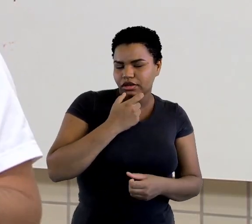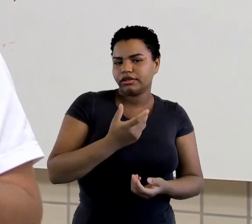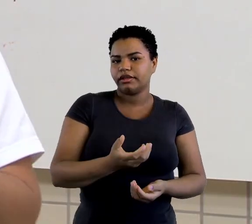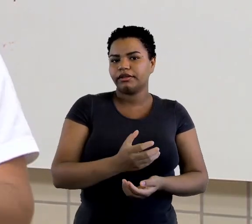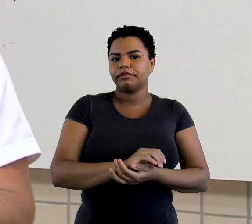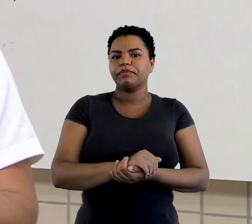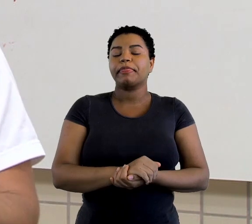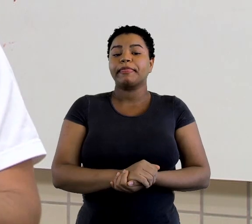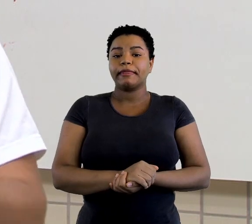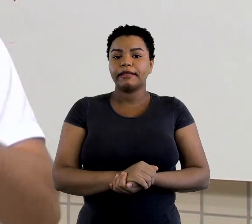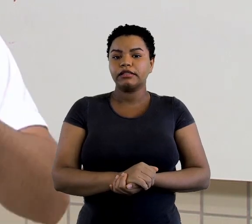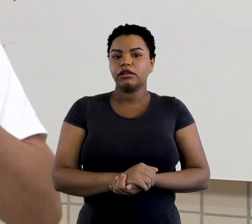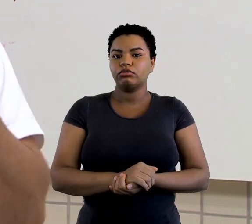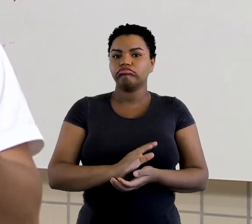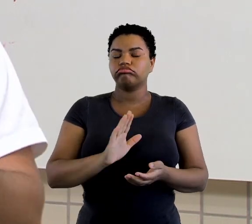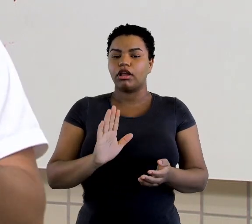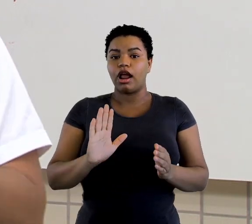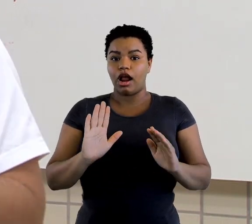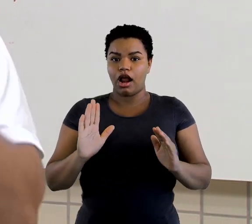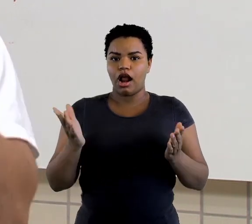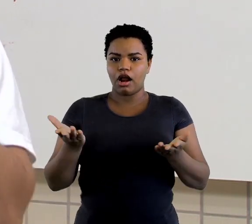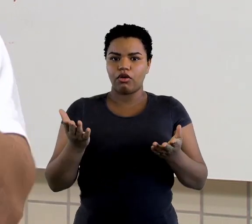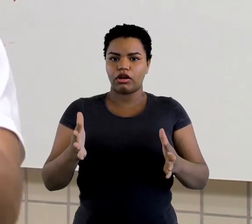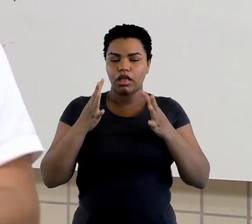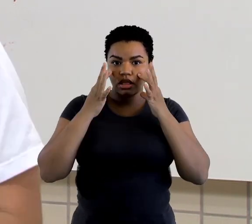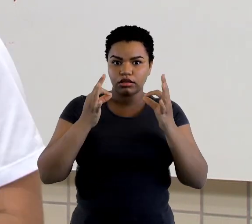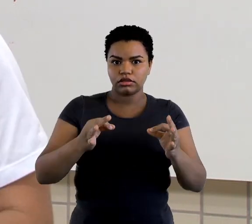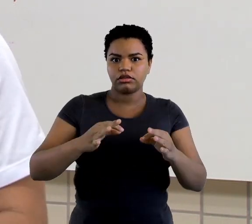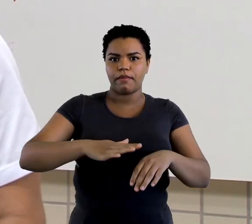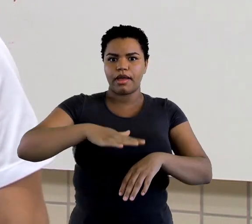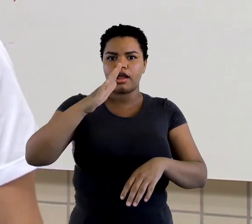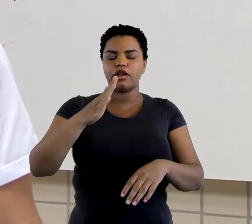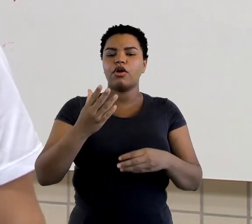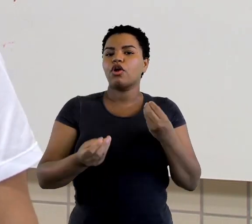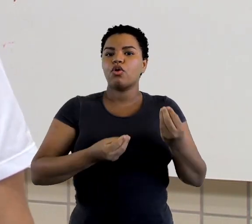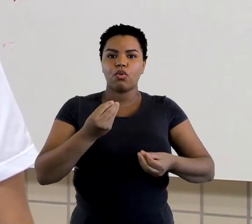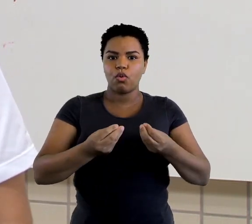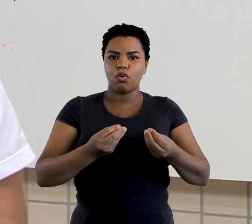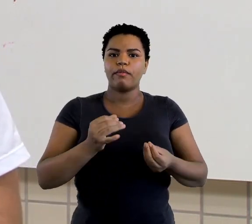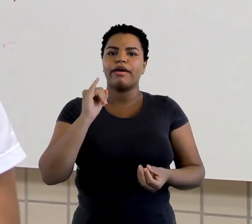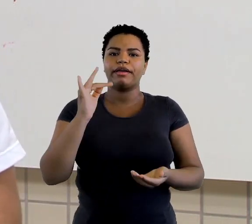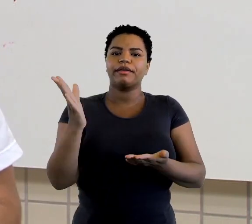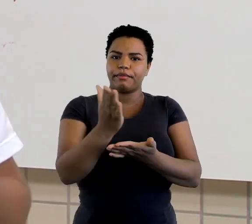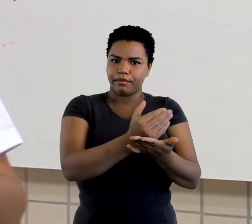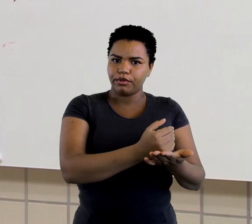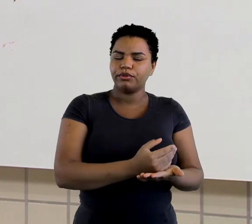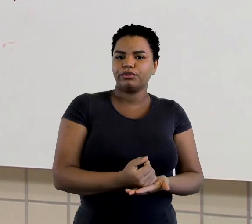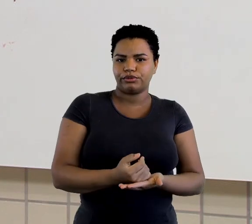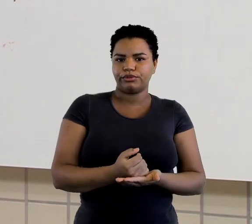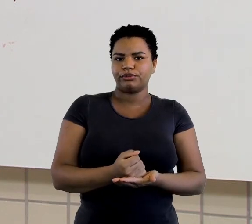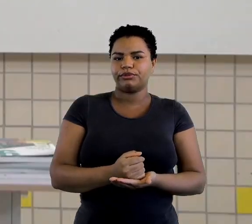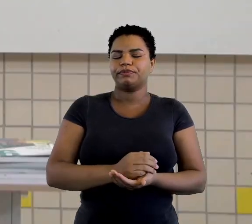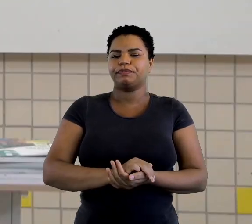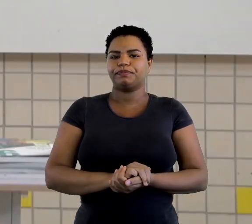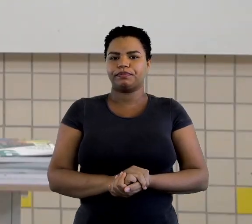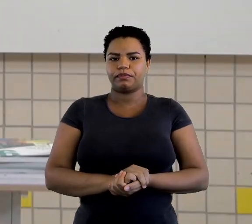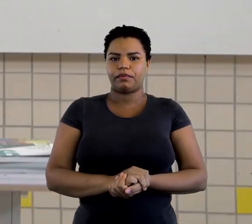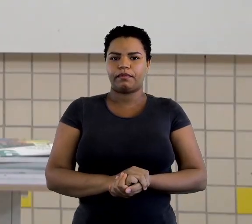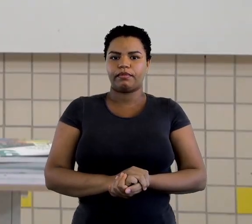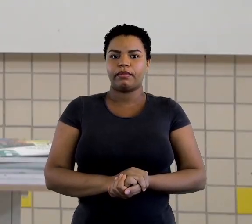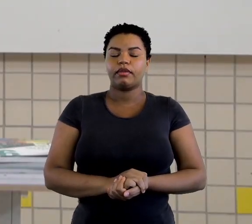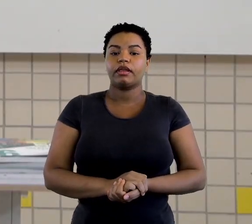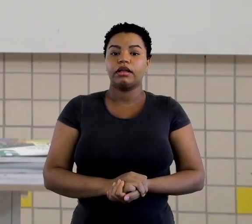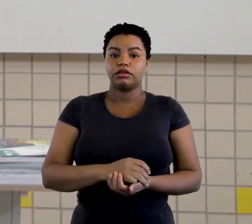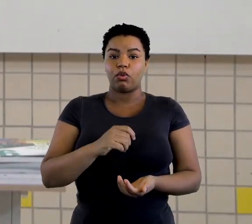Inglaterra uma atenção maior. E essa atenção seria cobrada através de impostos. Vamos lá? Cobrança